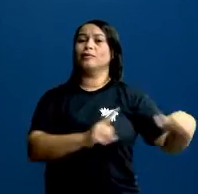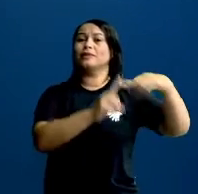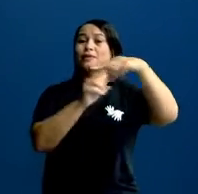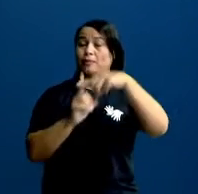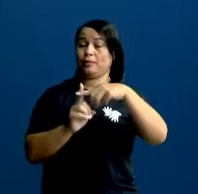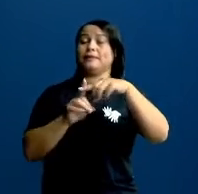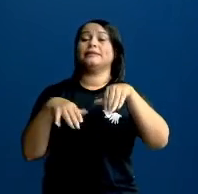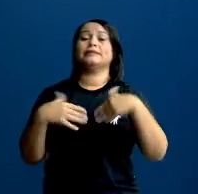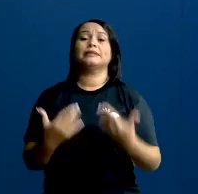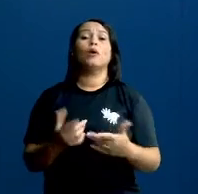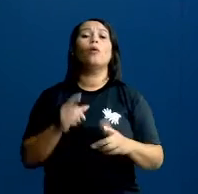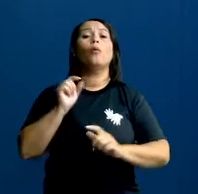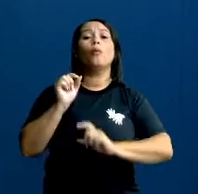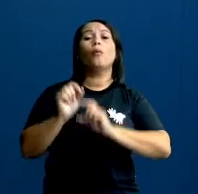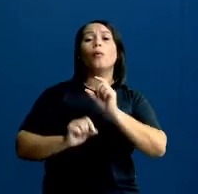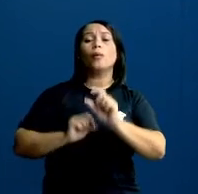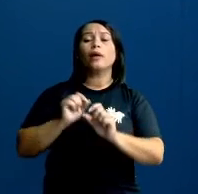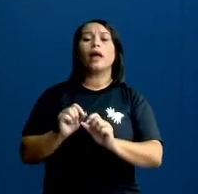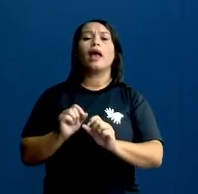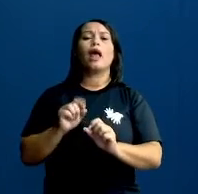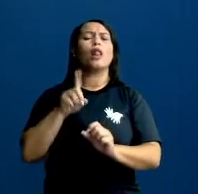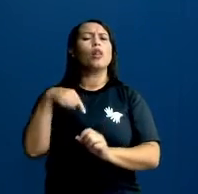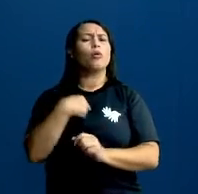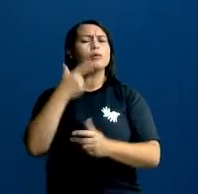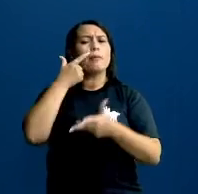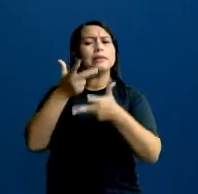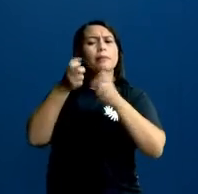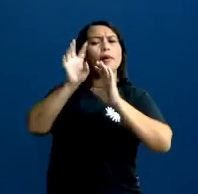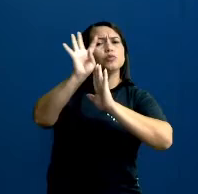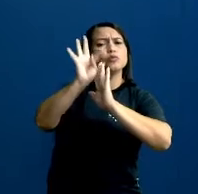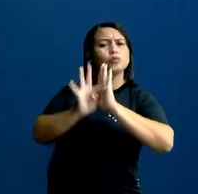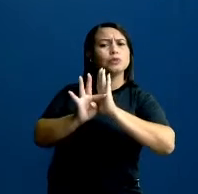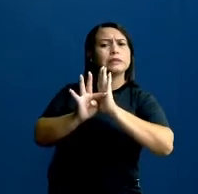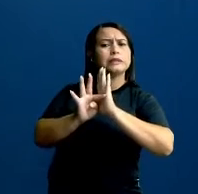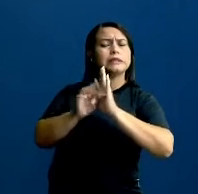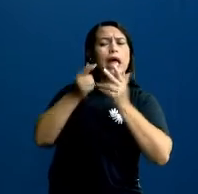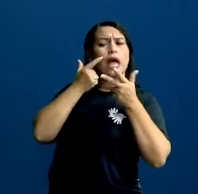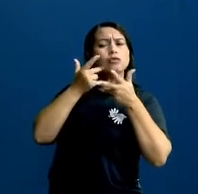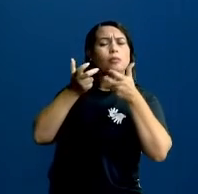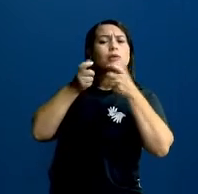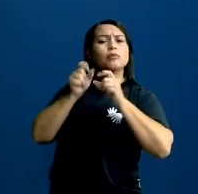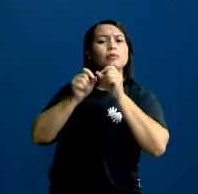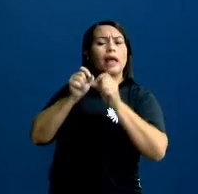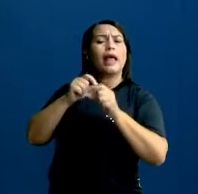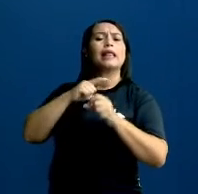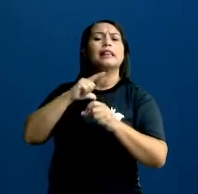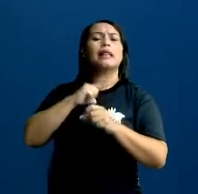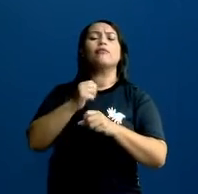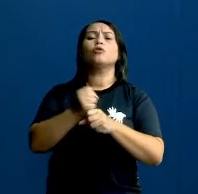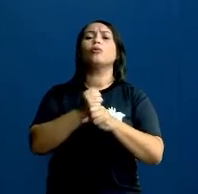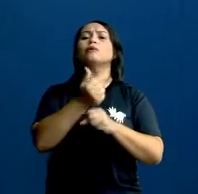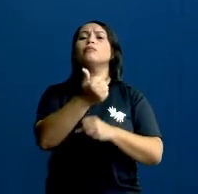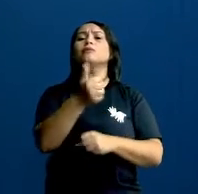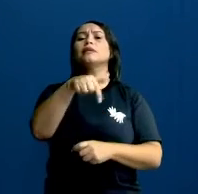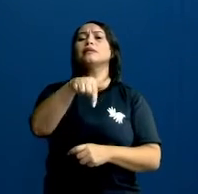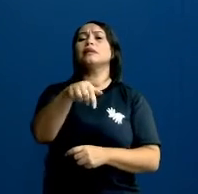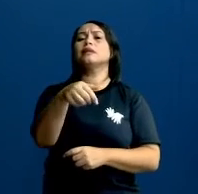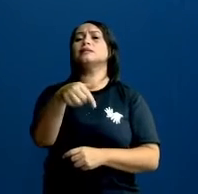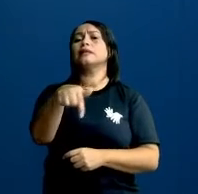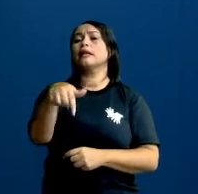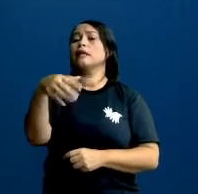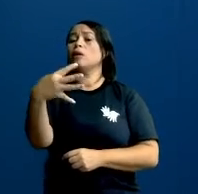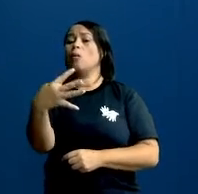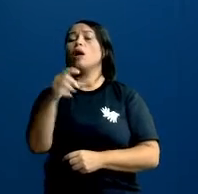Tabocas. E aí a gente percebe aí no texto que o que ocorreu em